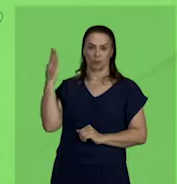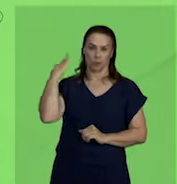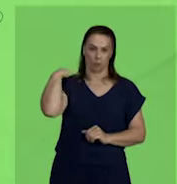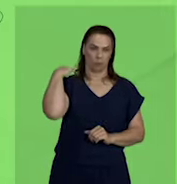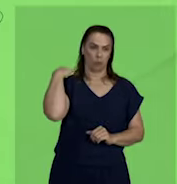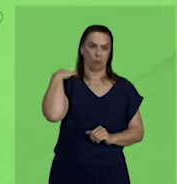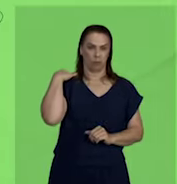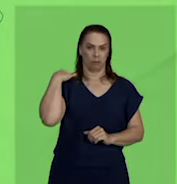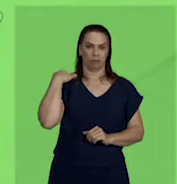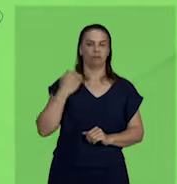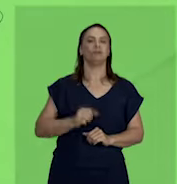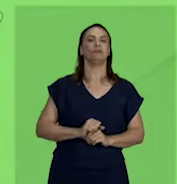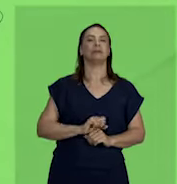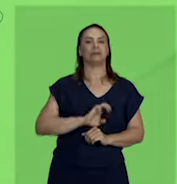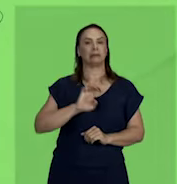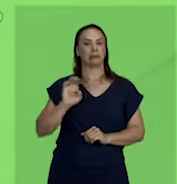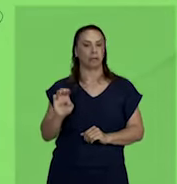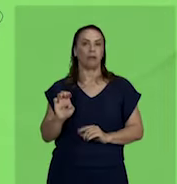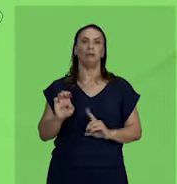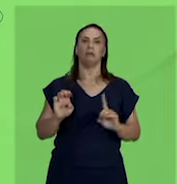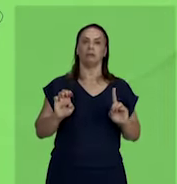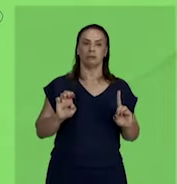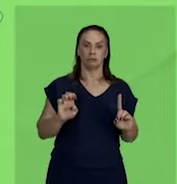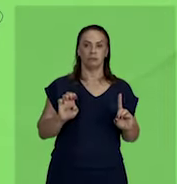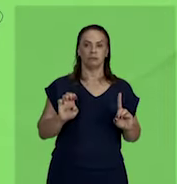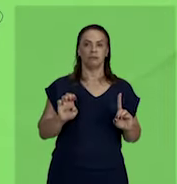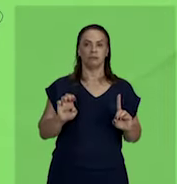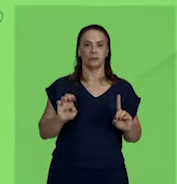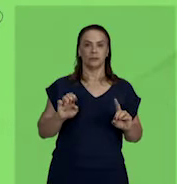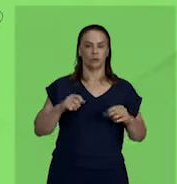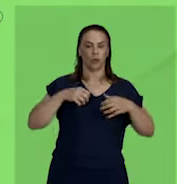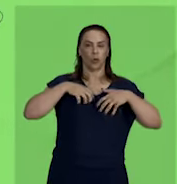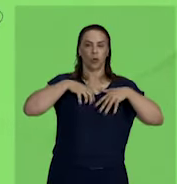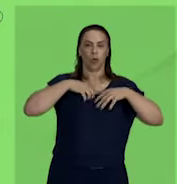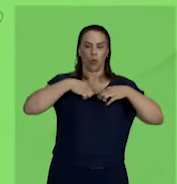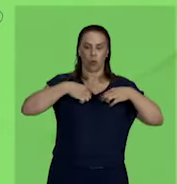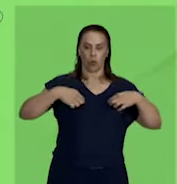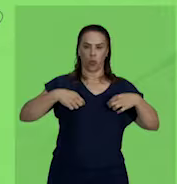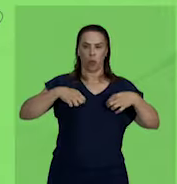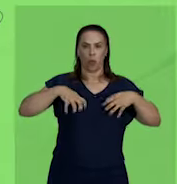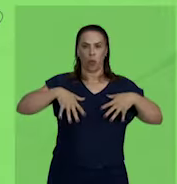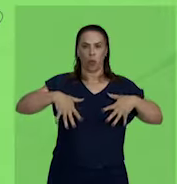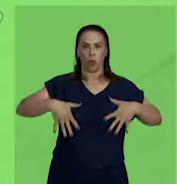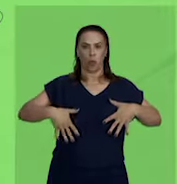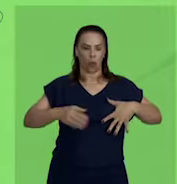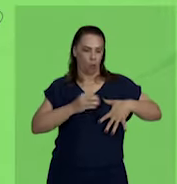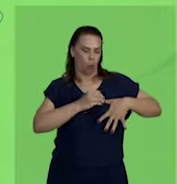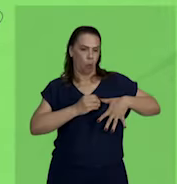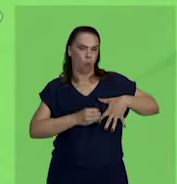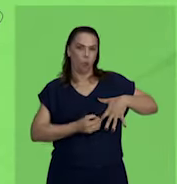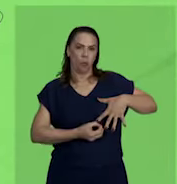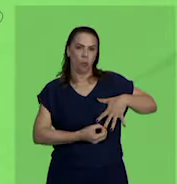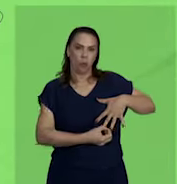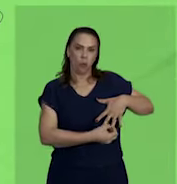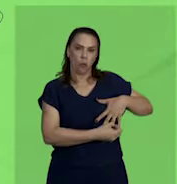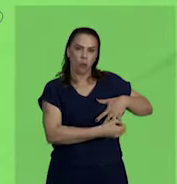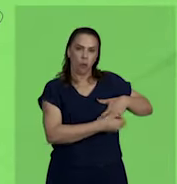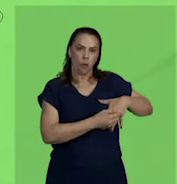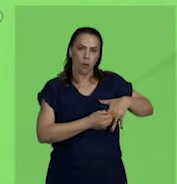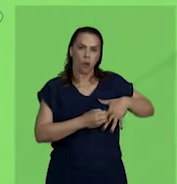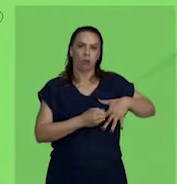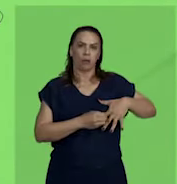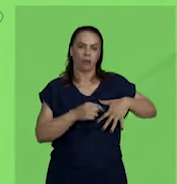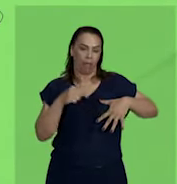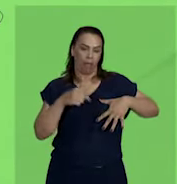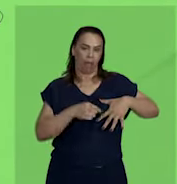da troca dos alvéolos, né, que é aqueles caixinhos de uvas que eu falei para vocês, nós vamos ter a troca gasosa.